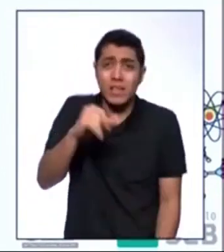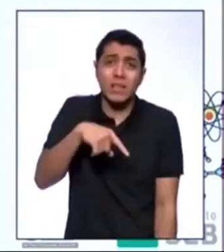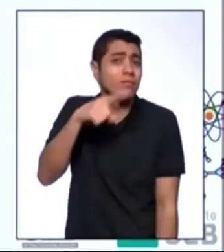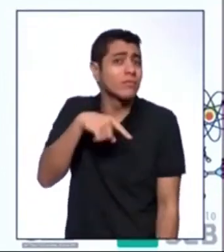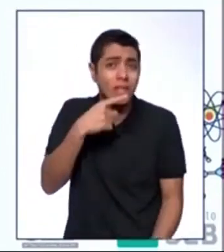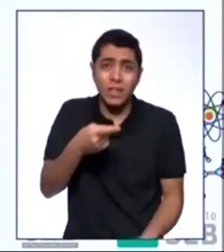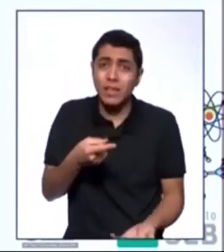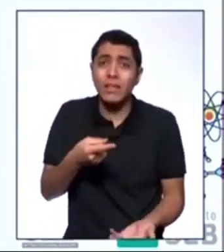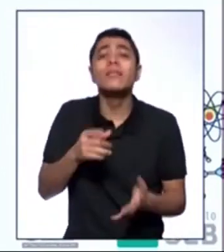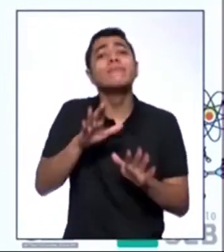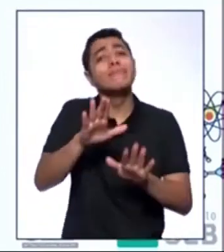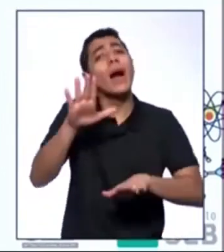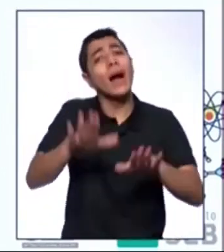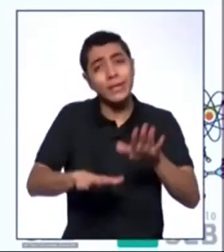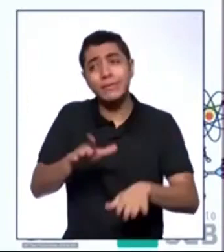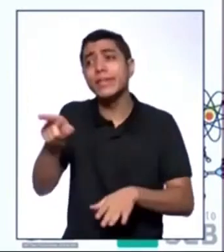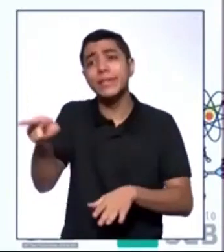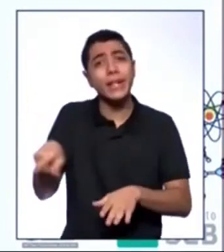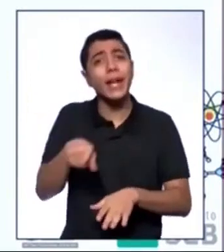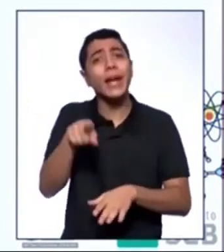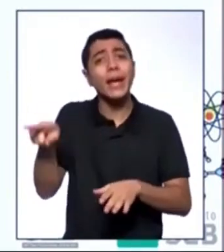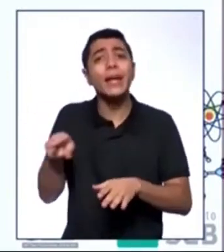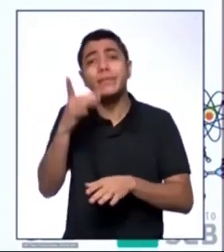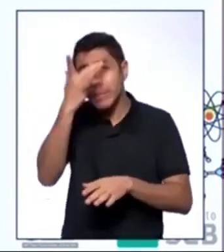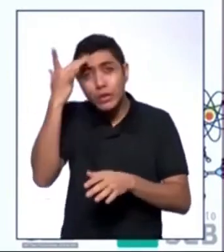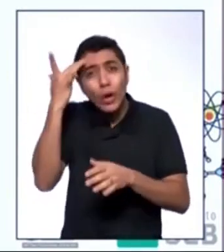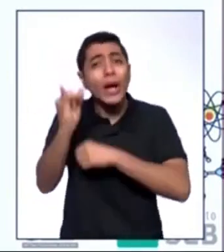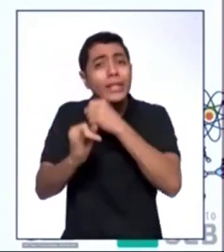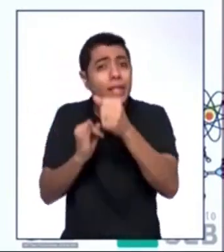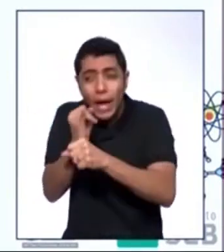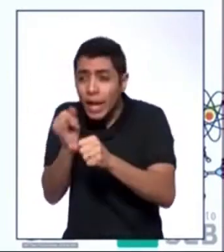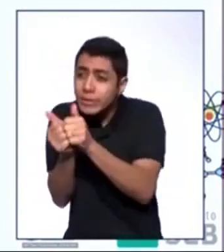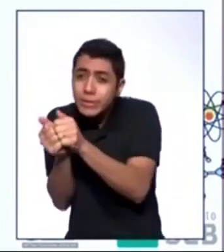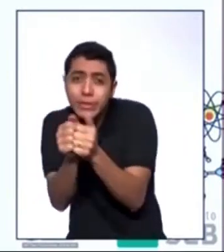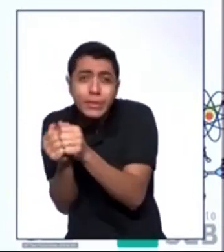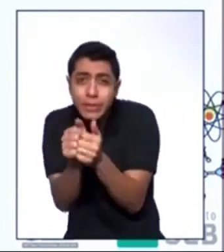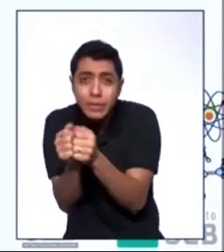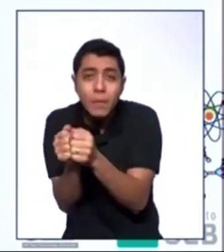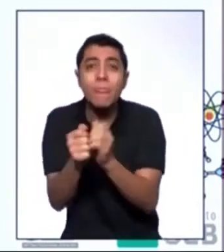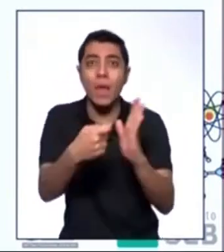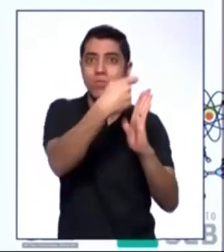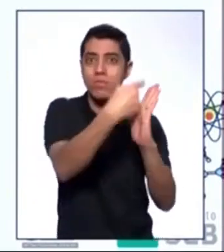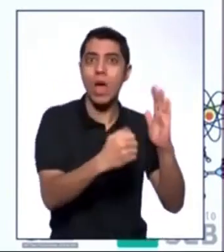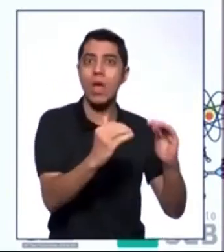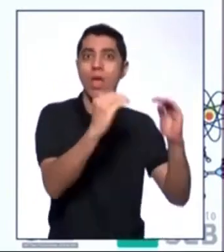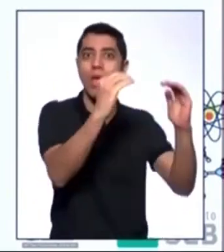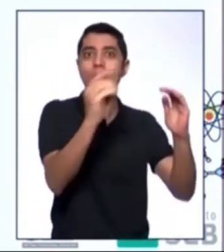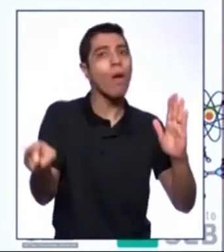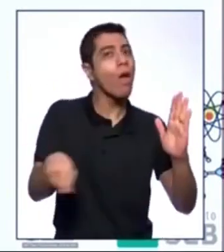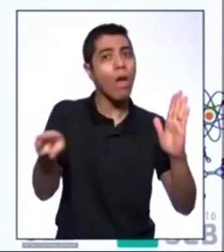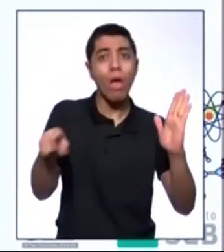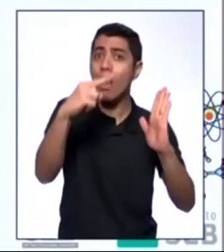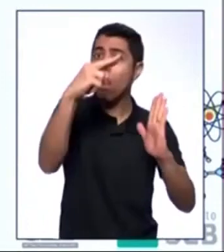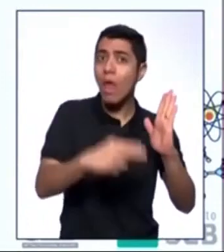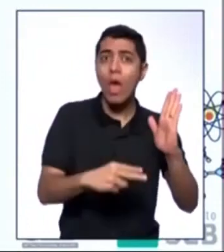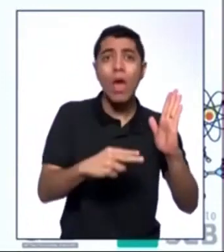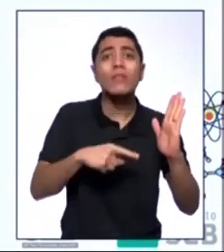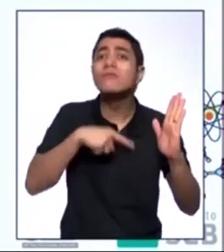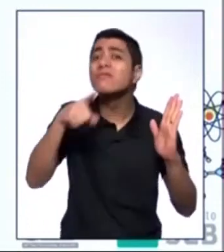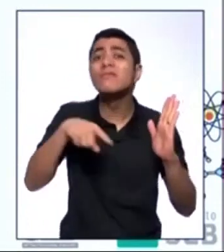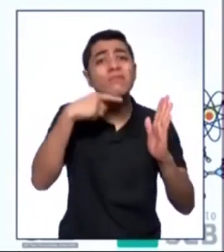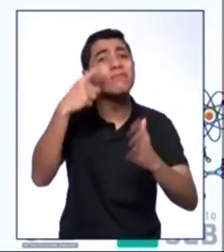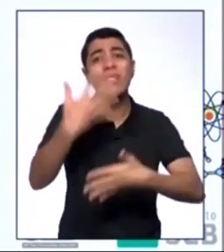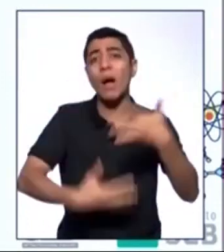quando precisam lidar com a leitura dos textos formais. E, por fim, a alternância